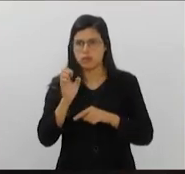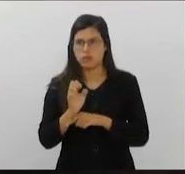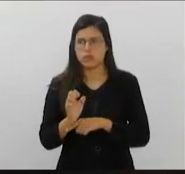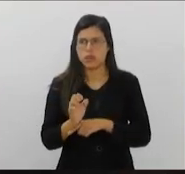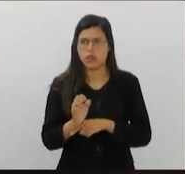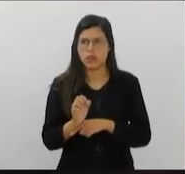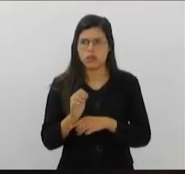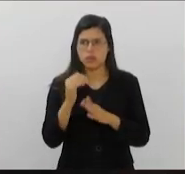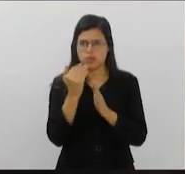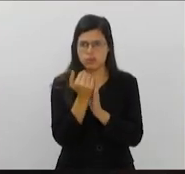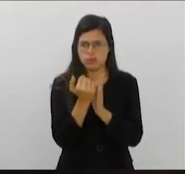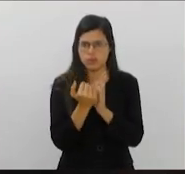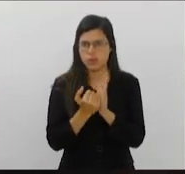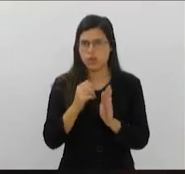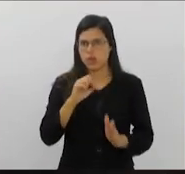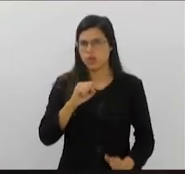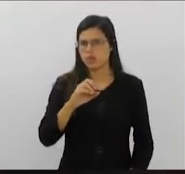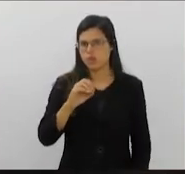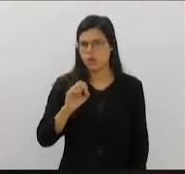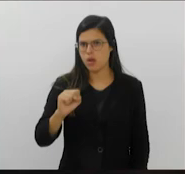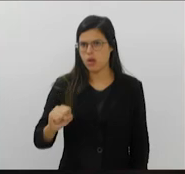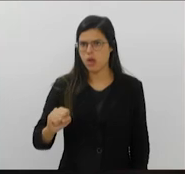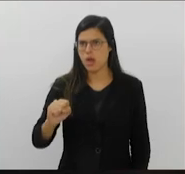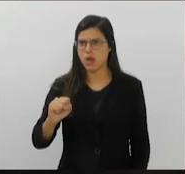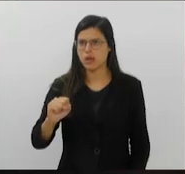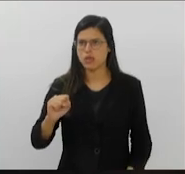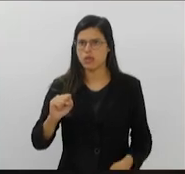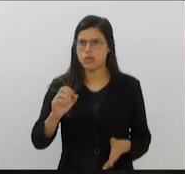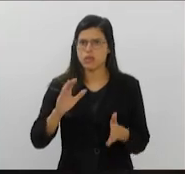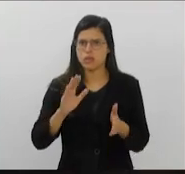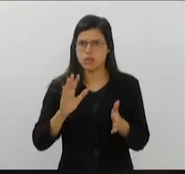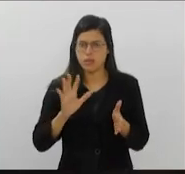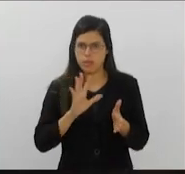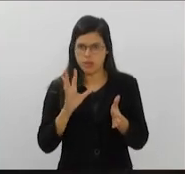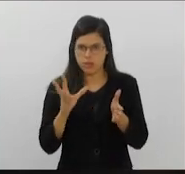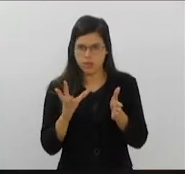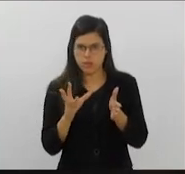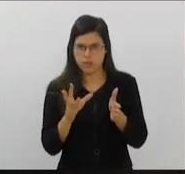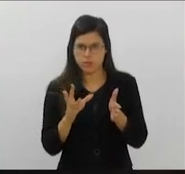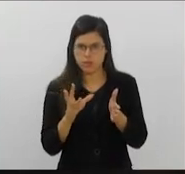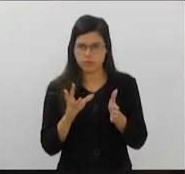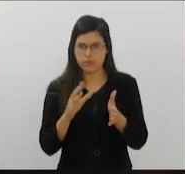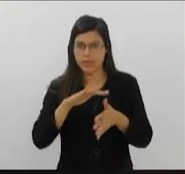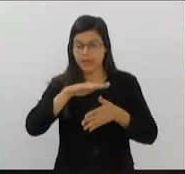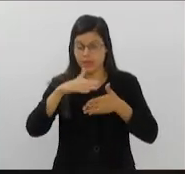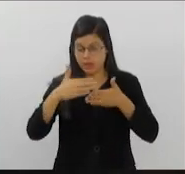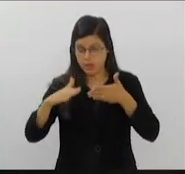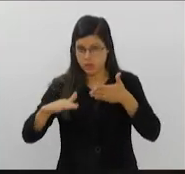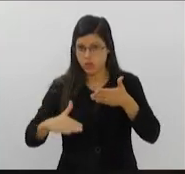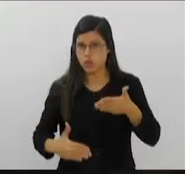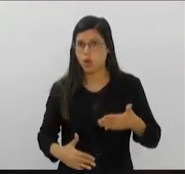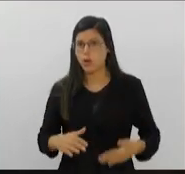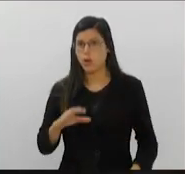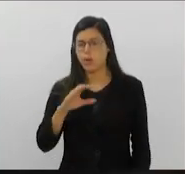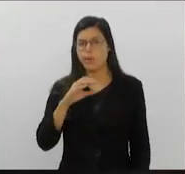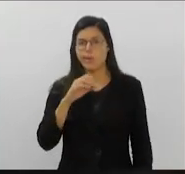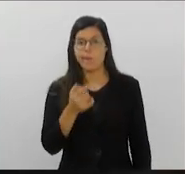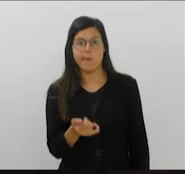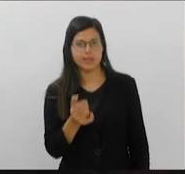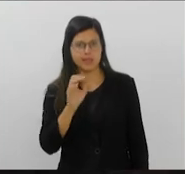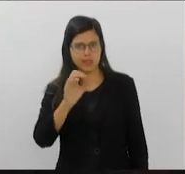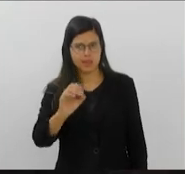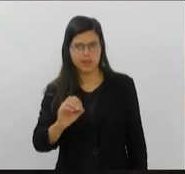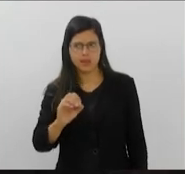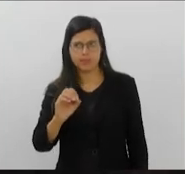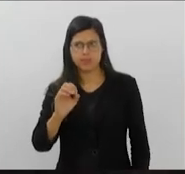da SOS Mata Atlântica, de desmatamento quase zero. Nós fomos, esse ano, o estado do Rio de Janeiro